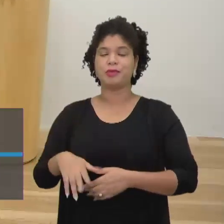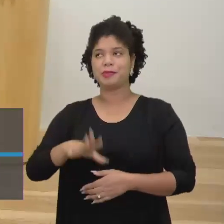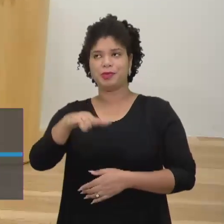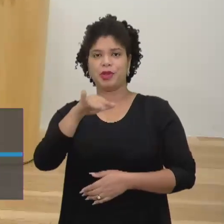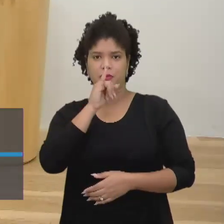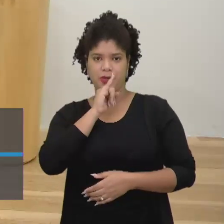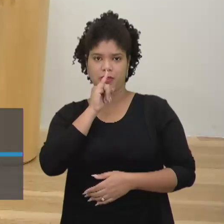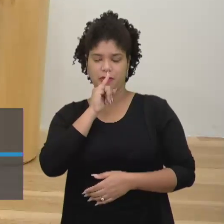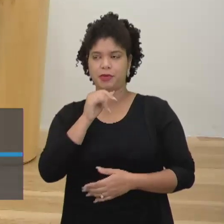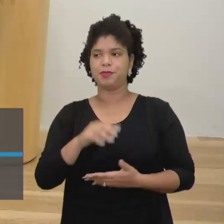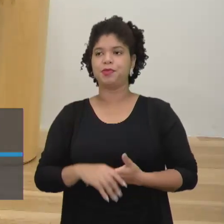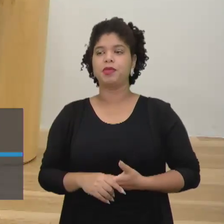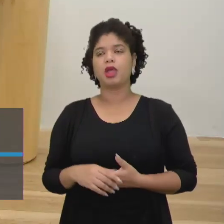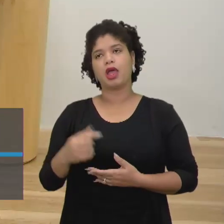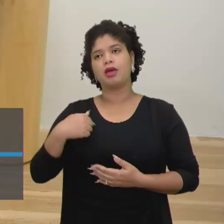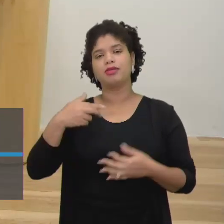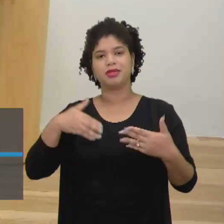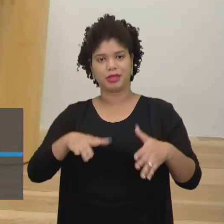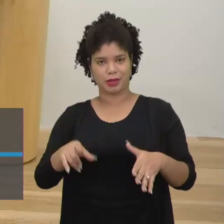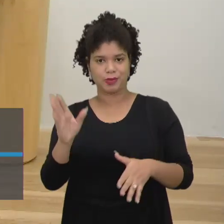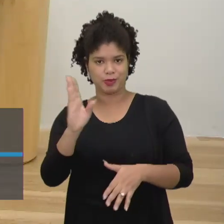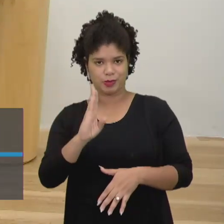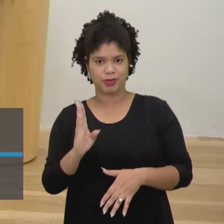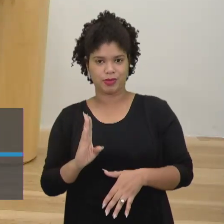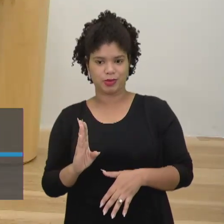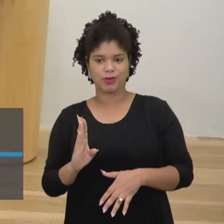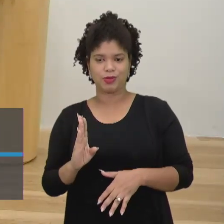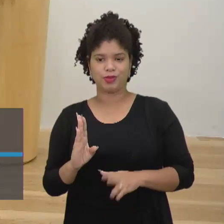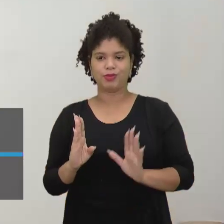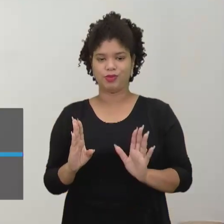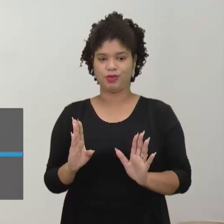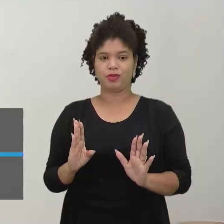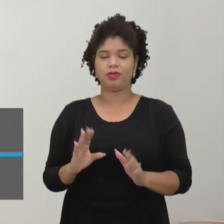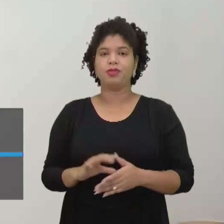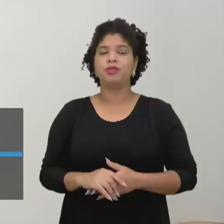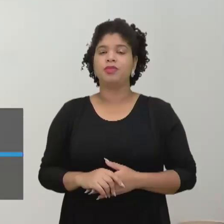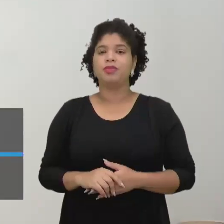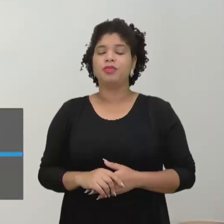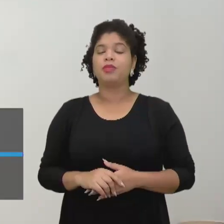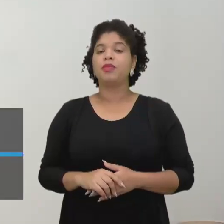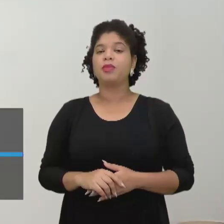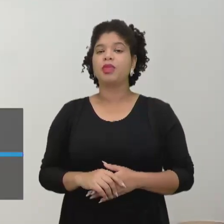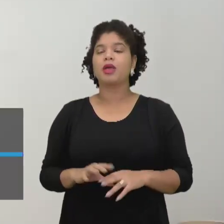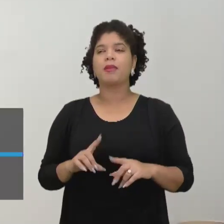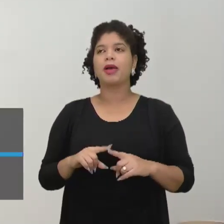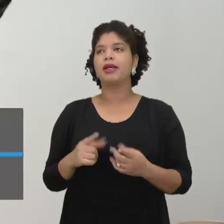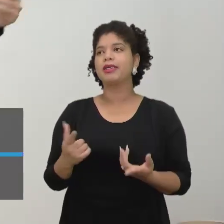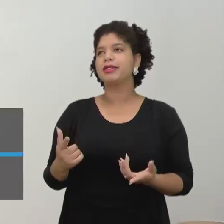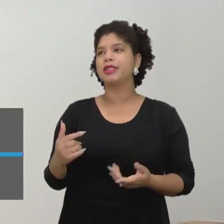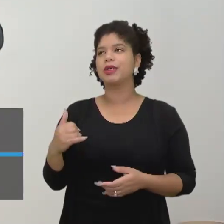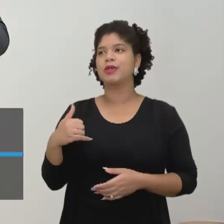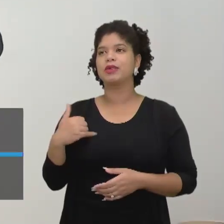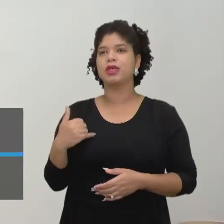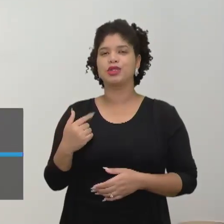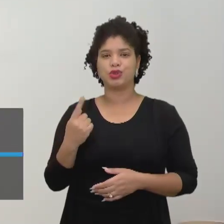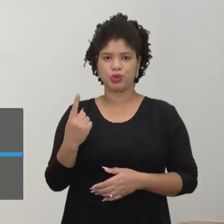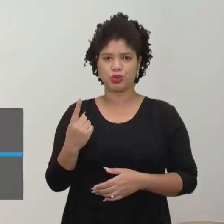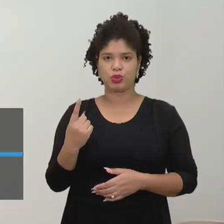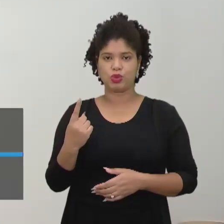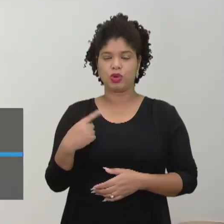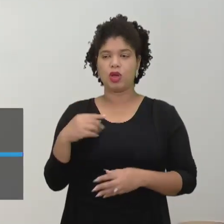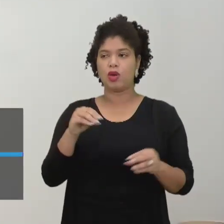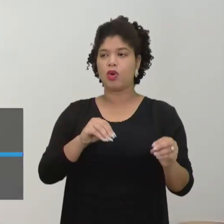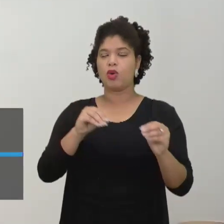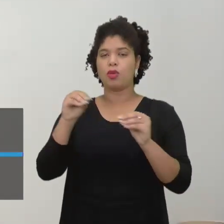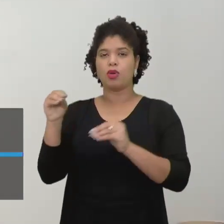Anderson, nasci no Brasil, Sim. mas se com um aninho eu sou levado para a Noruega,